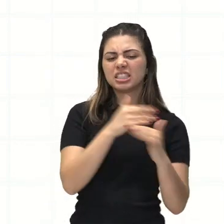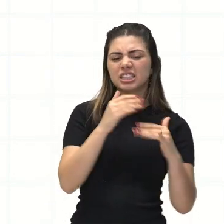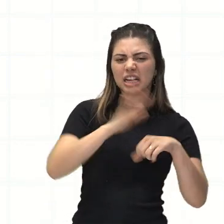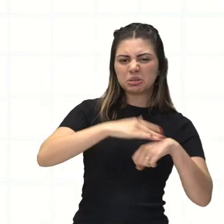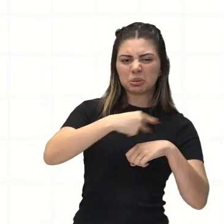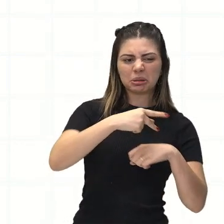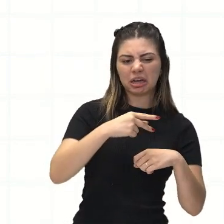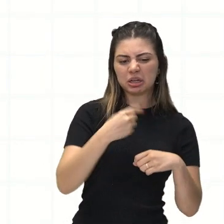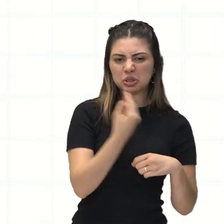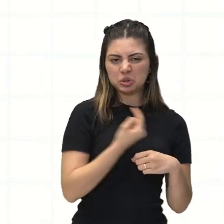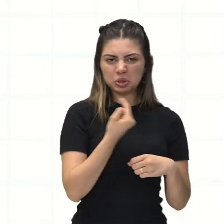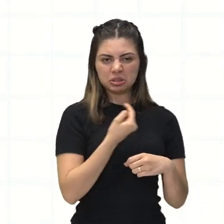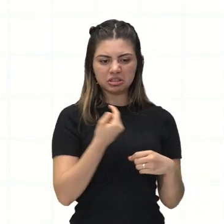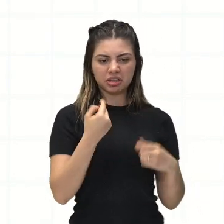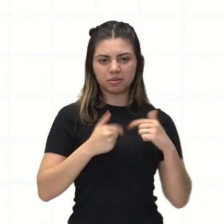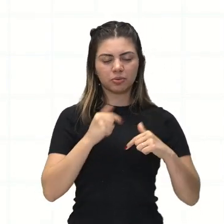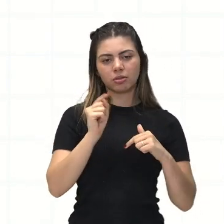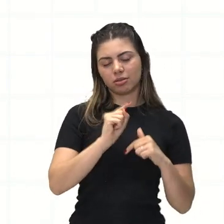passiva.